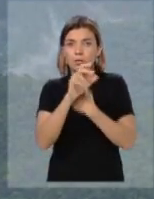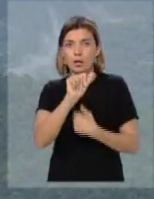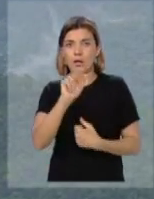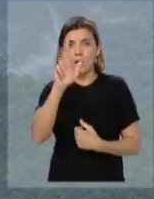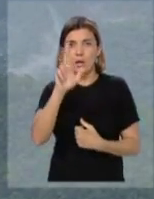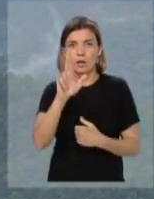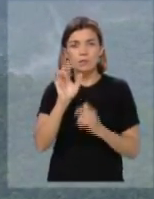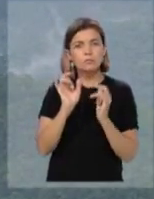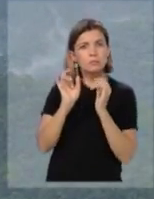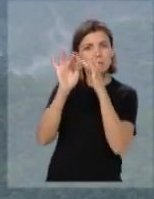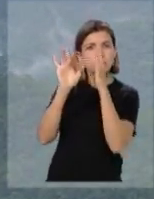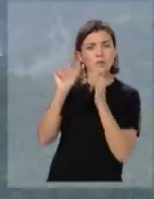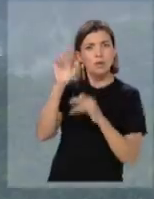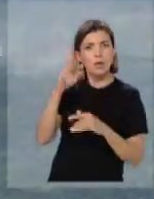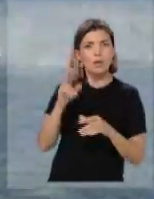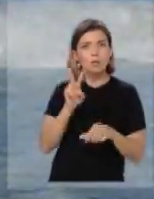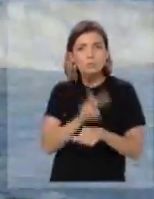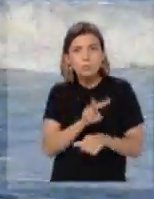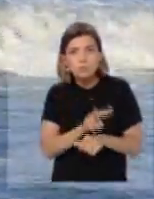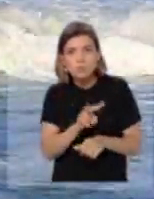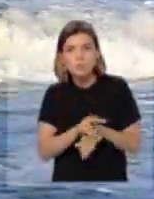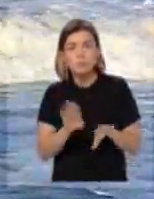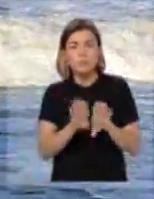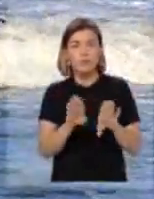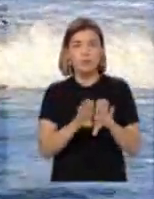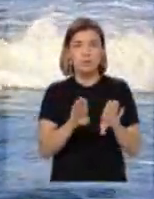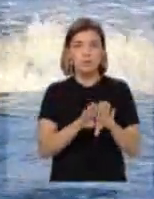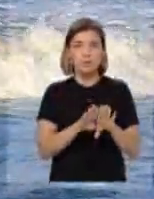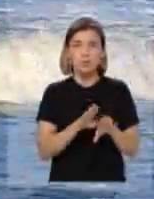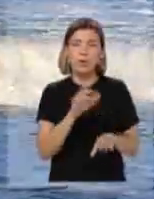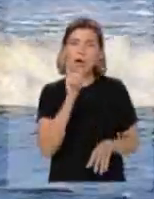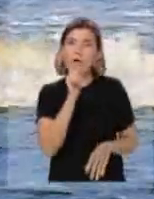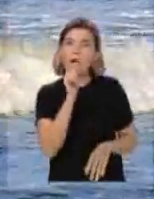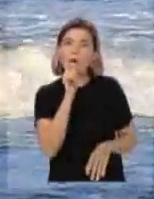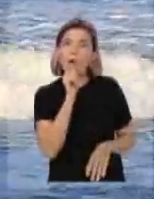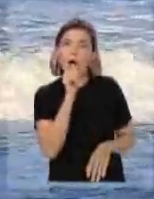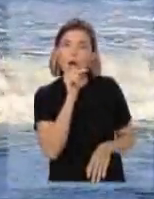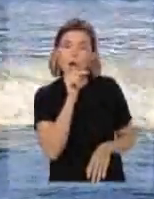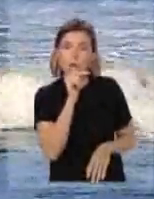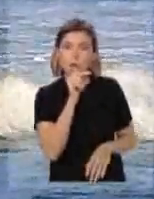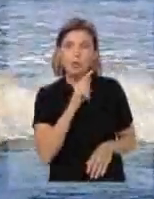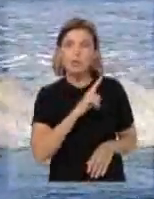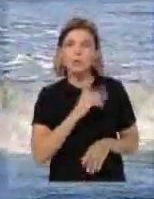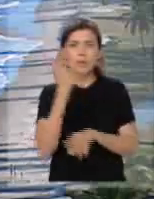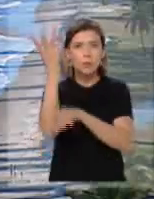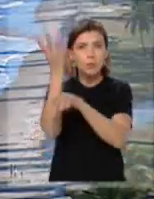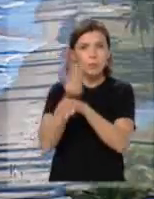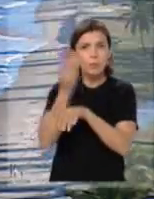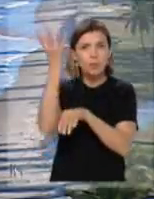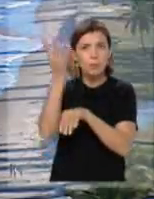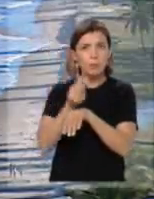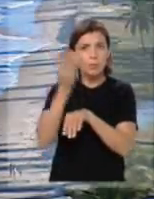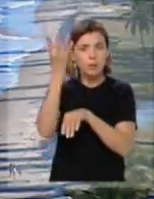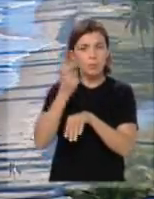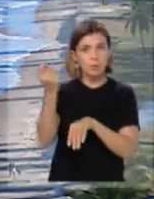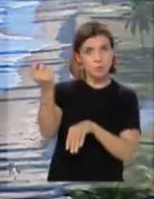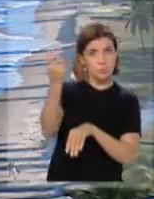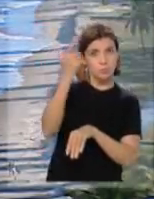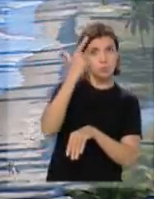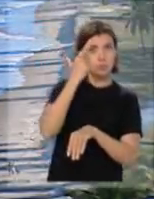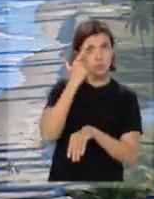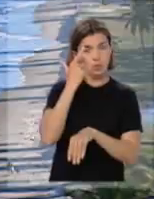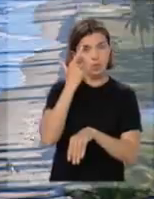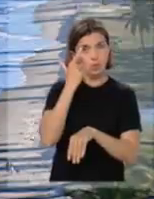teor de gás oxigênio do ar atmosférico e da água. Estima-se que, de toda a fotossíntese que ocorre na Terra,